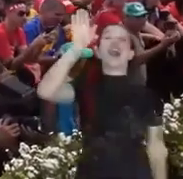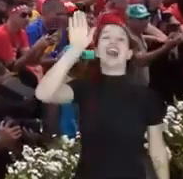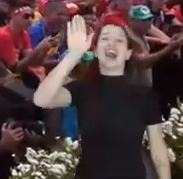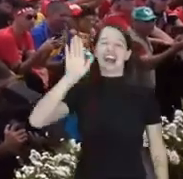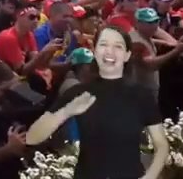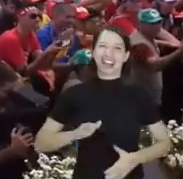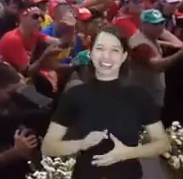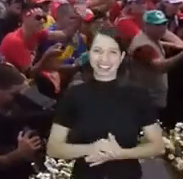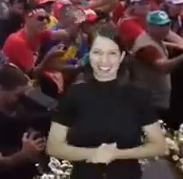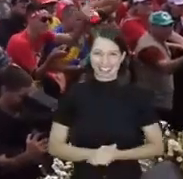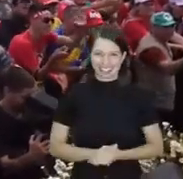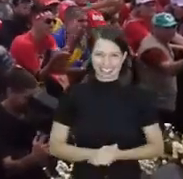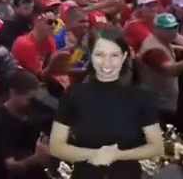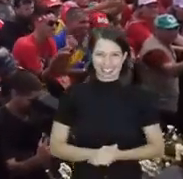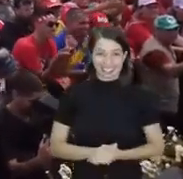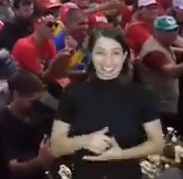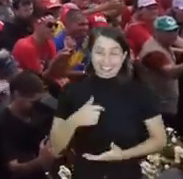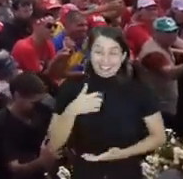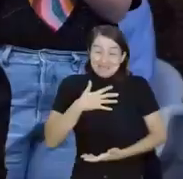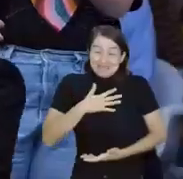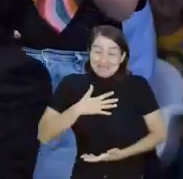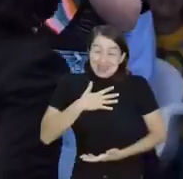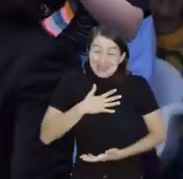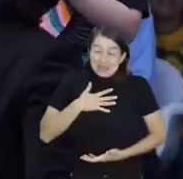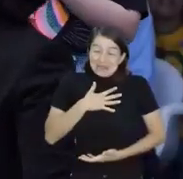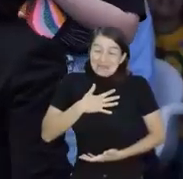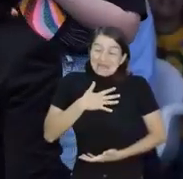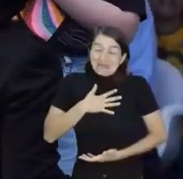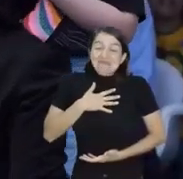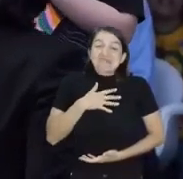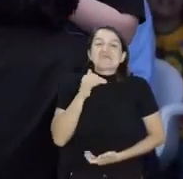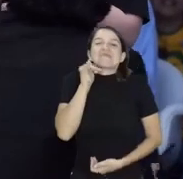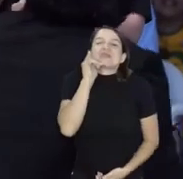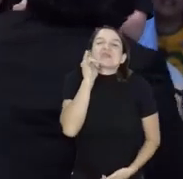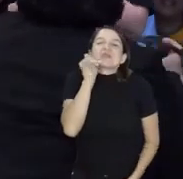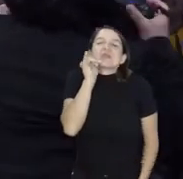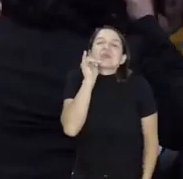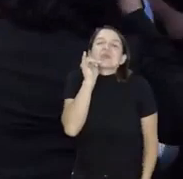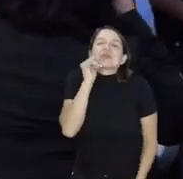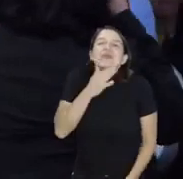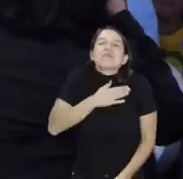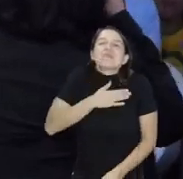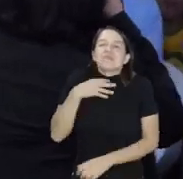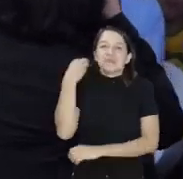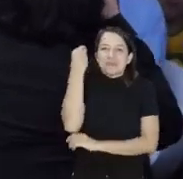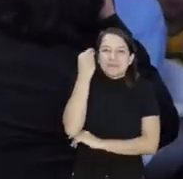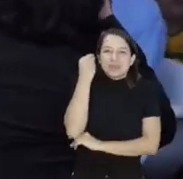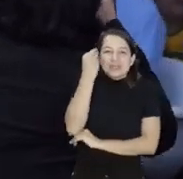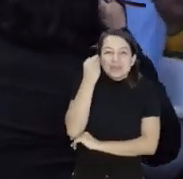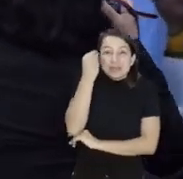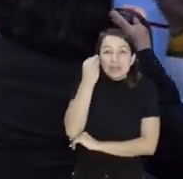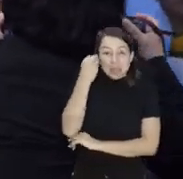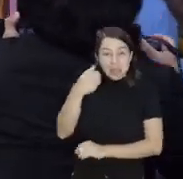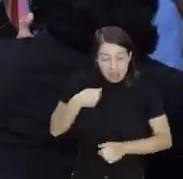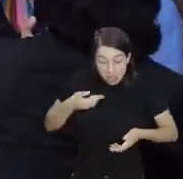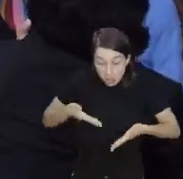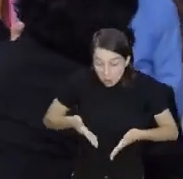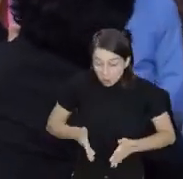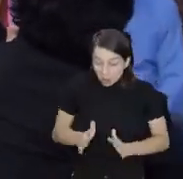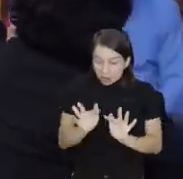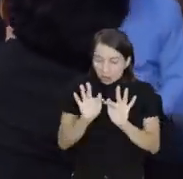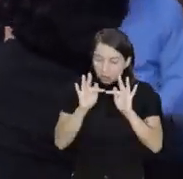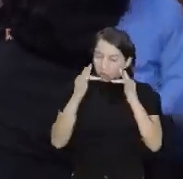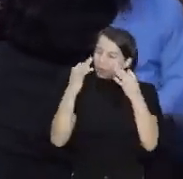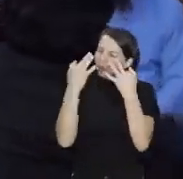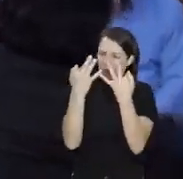gente eu gostaria de relatar a minha experiência eu nasci Numa família eu tive a sorte